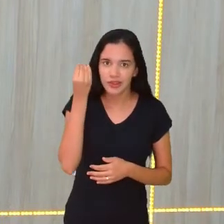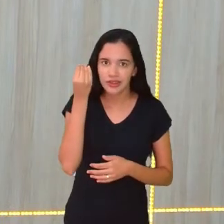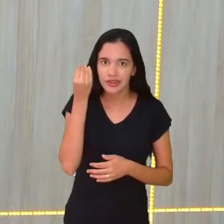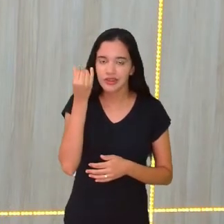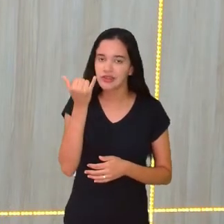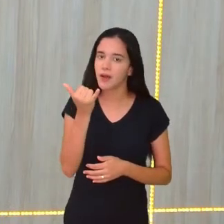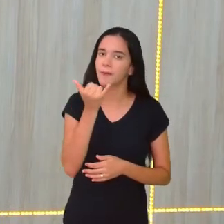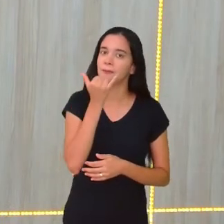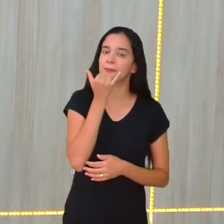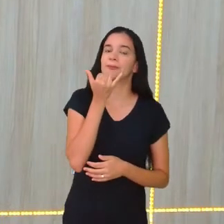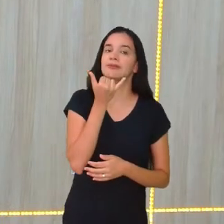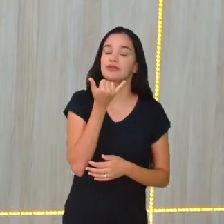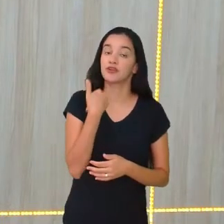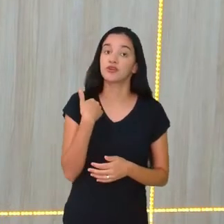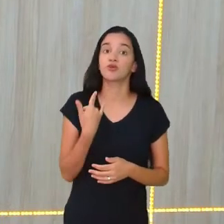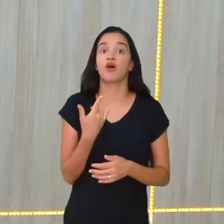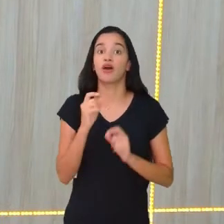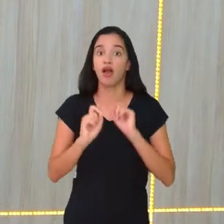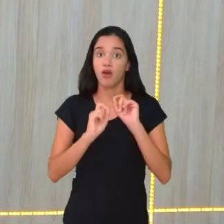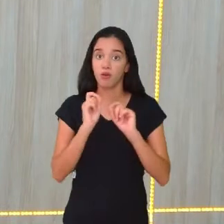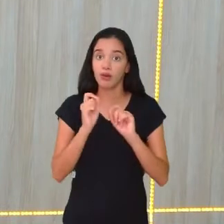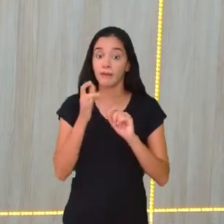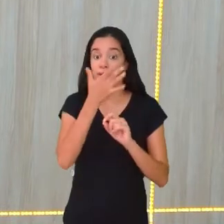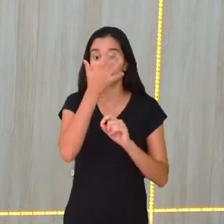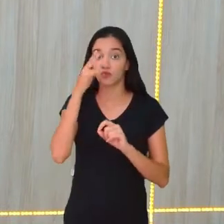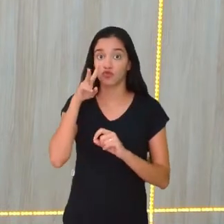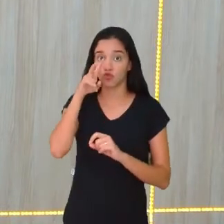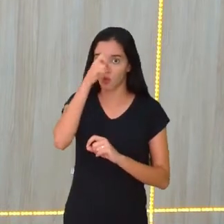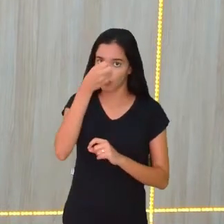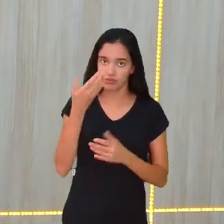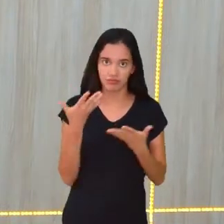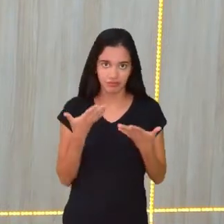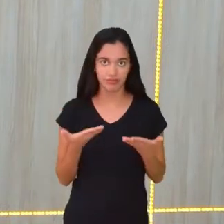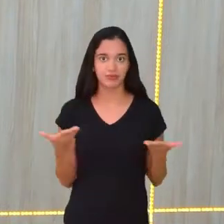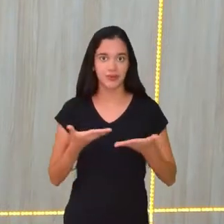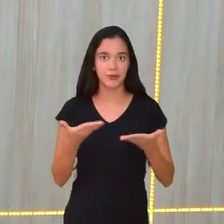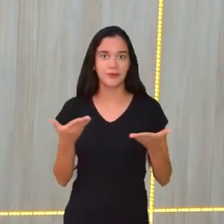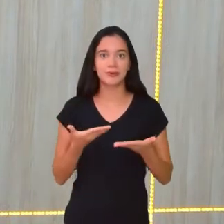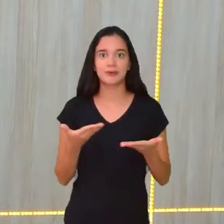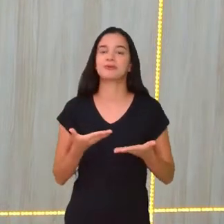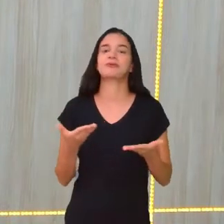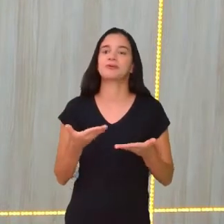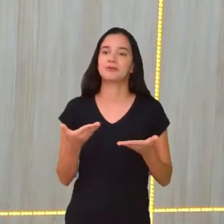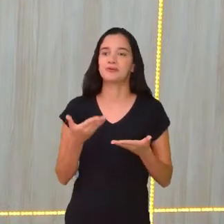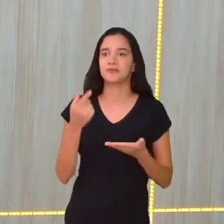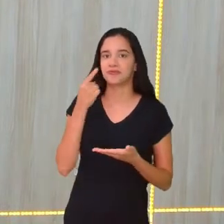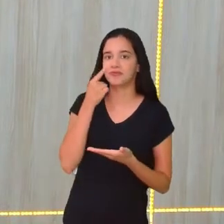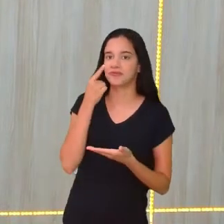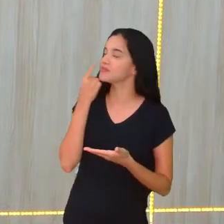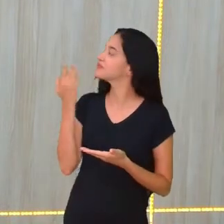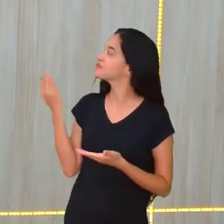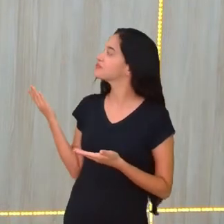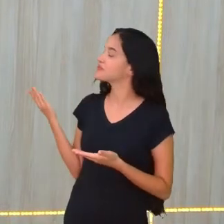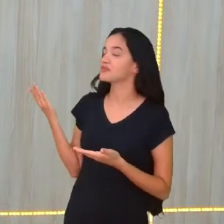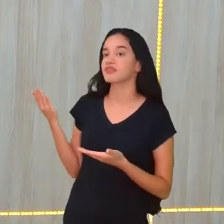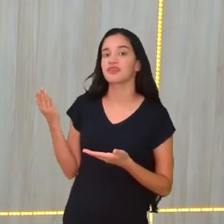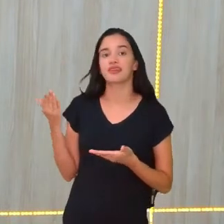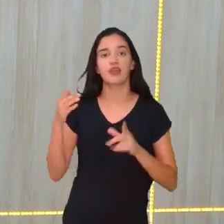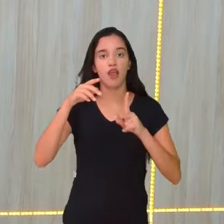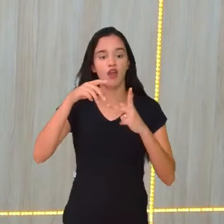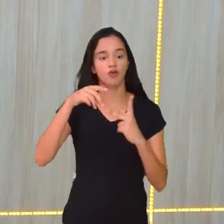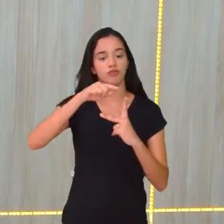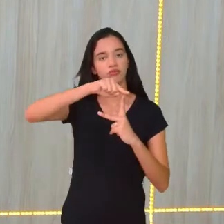perdão é para os fortes, tá? Vamos ver. Mahatma Gandhi. Olha, o